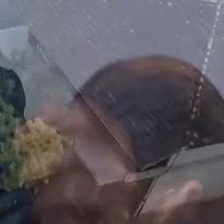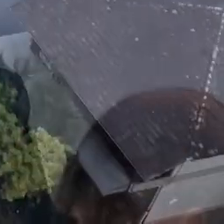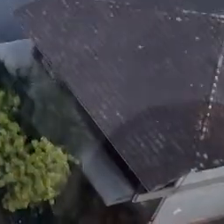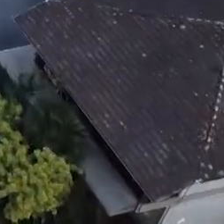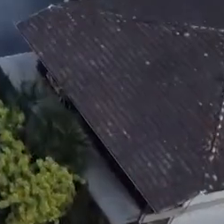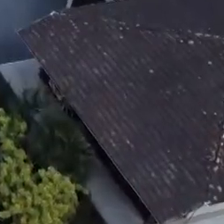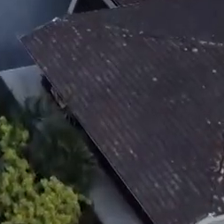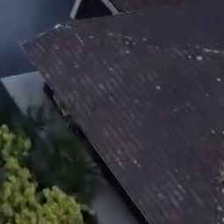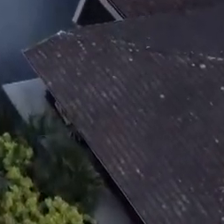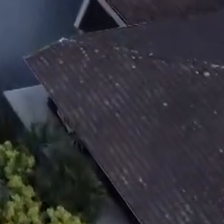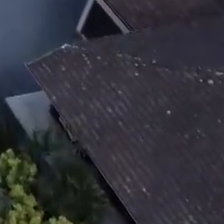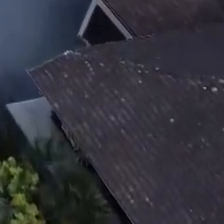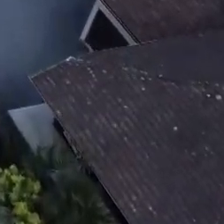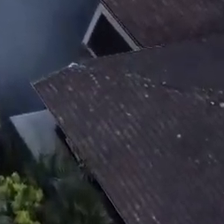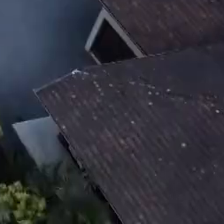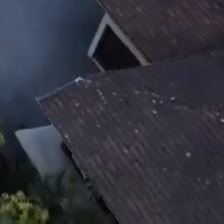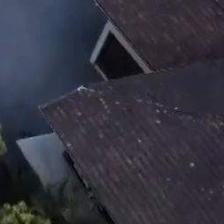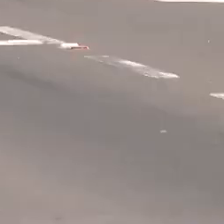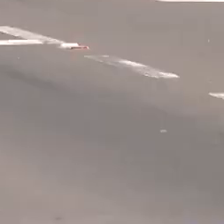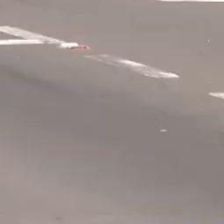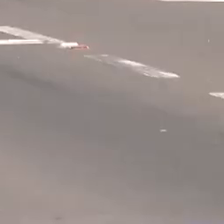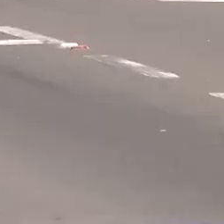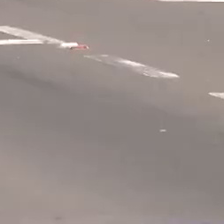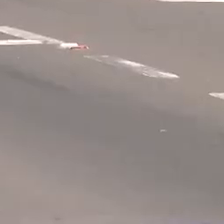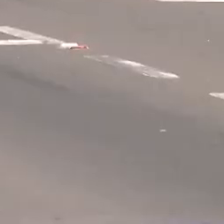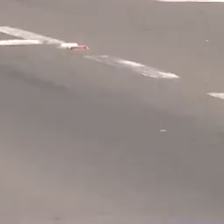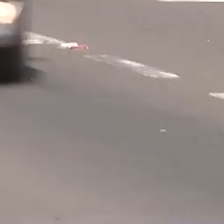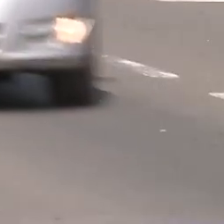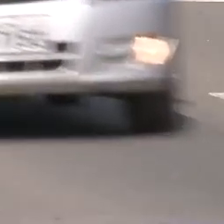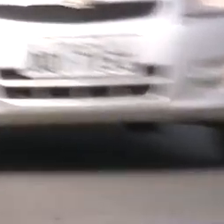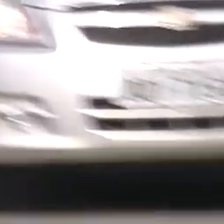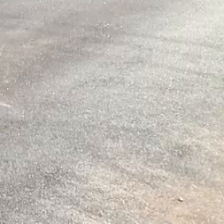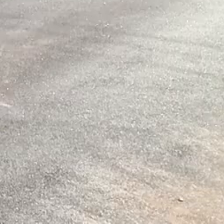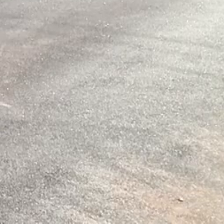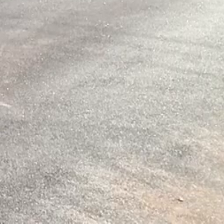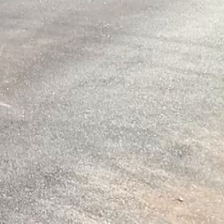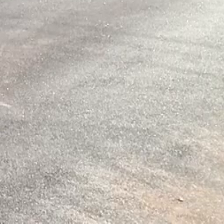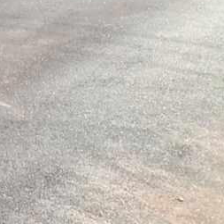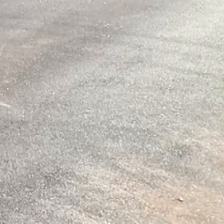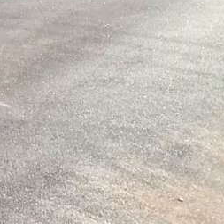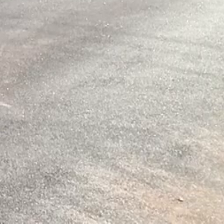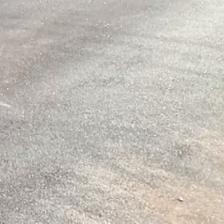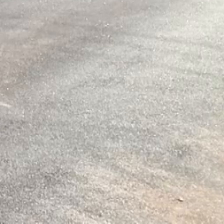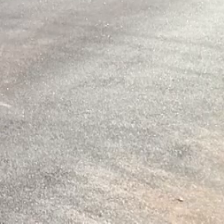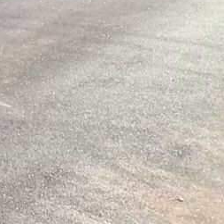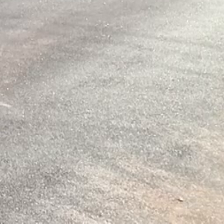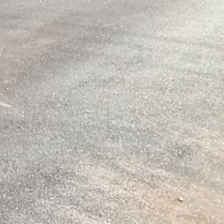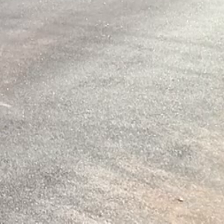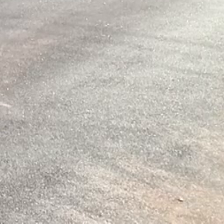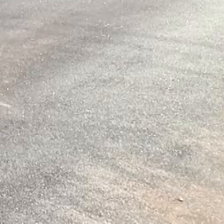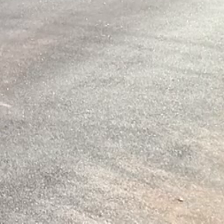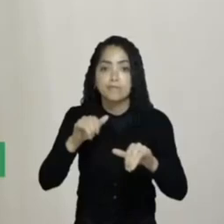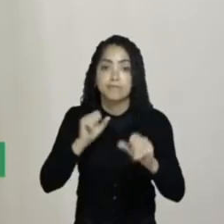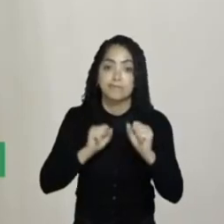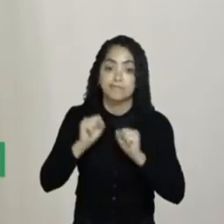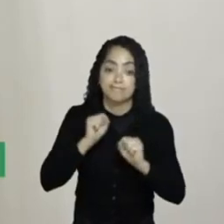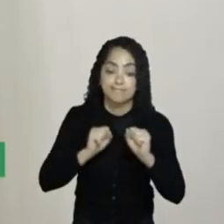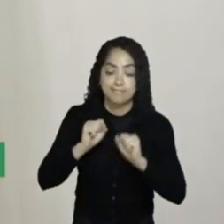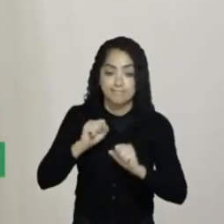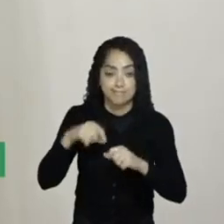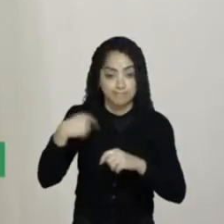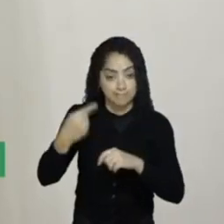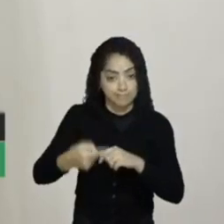pelo início das obras de recuperação das rodovias estaduais anunciado pelo governo do estado